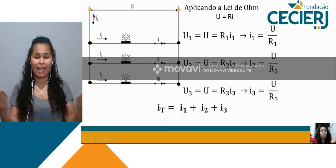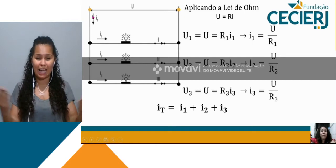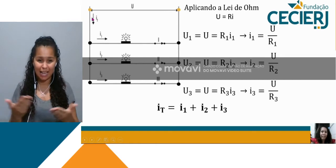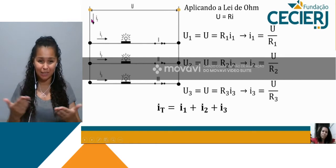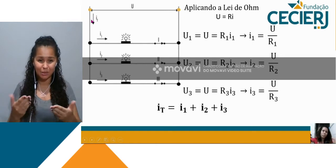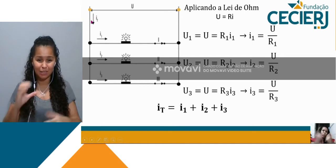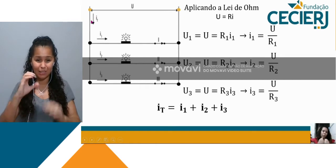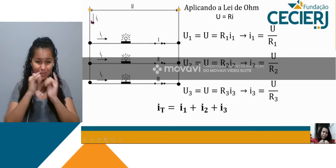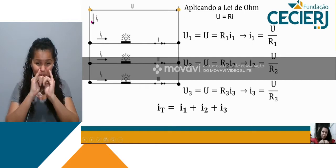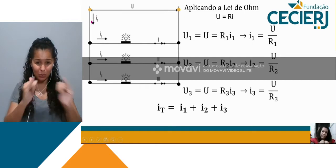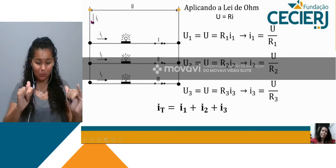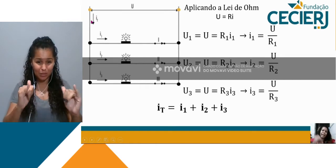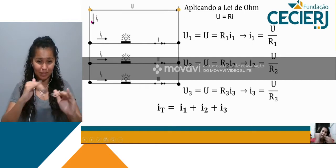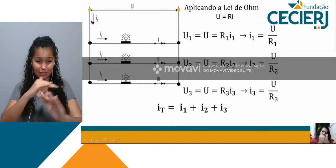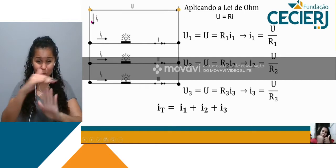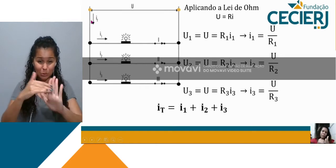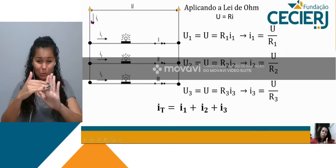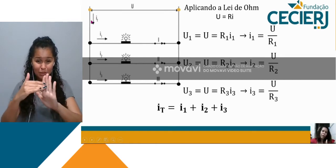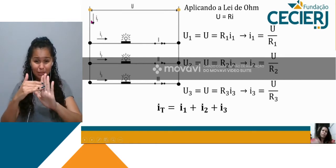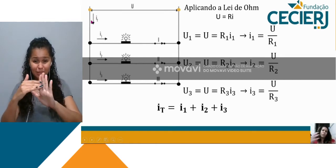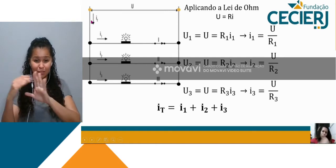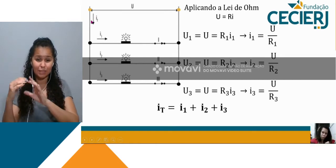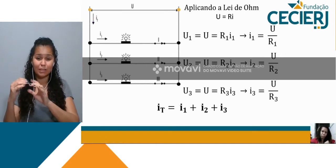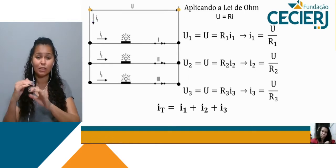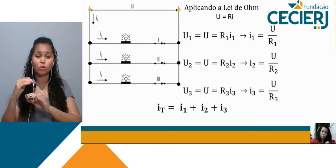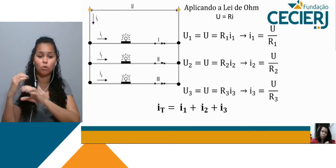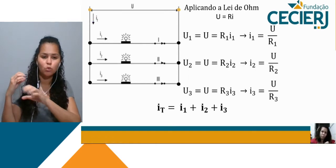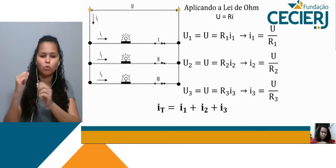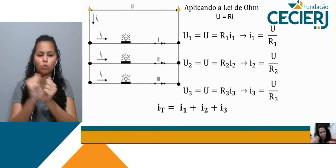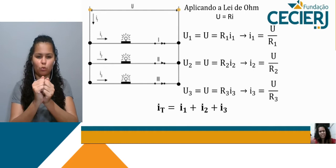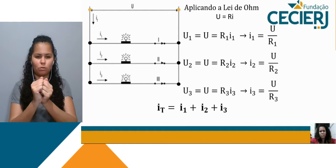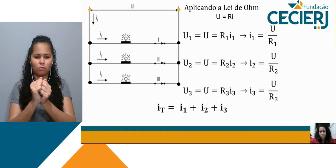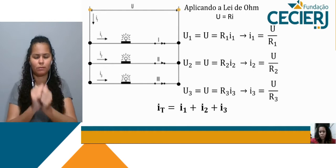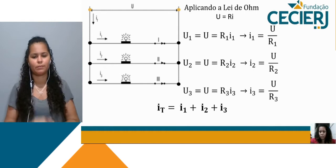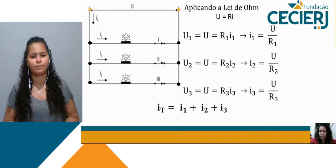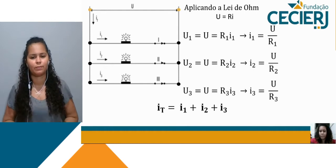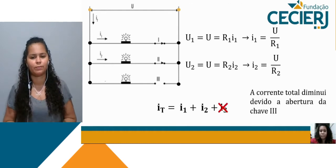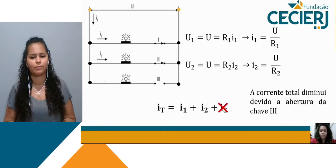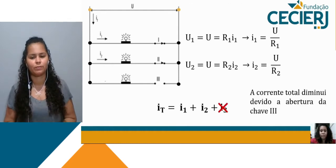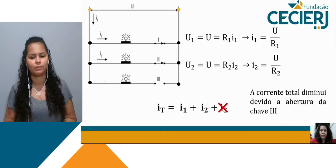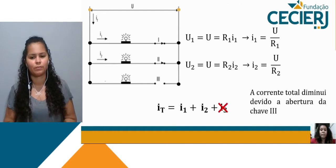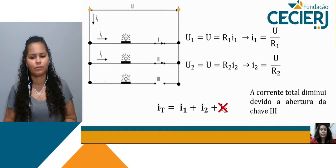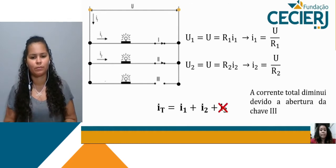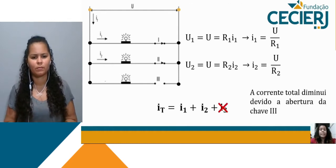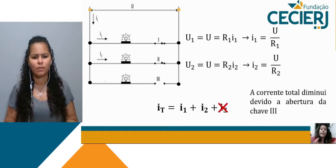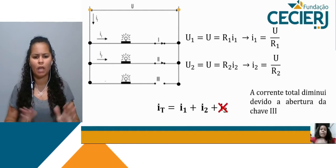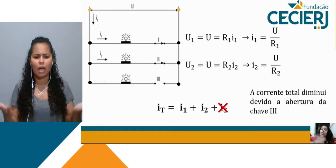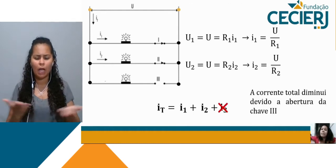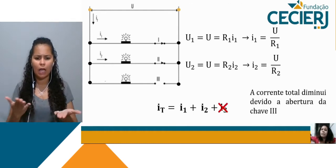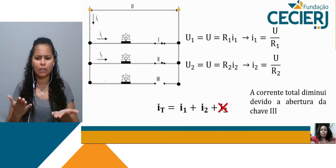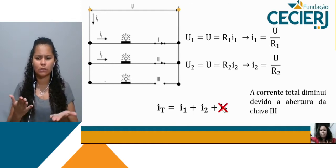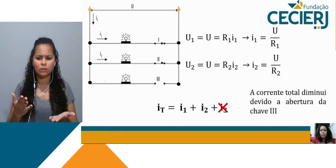a corrente toda vai ser cada uma das correntes juntas. Faz certo sentido, né? E